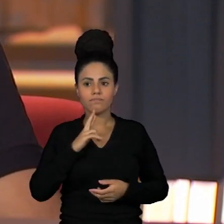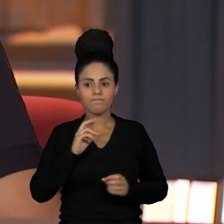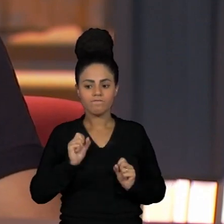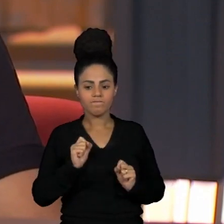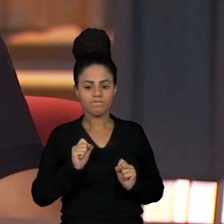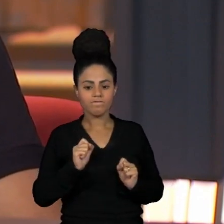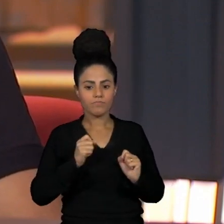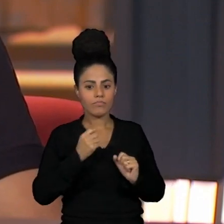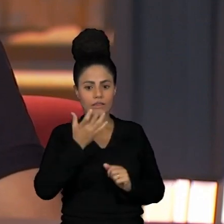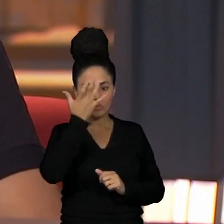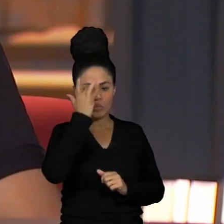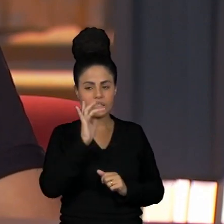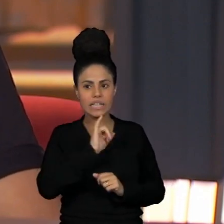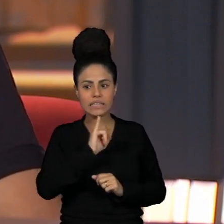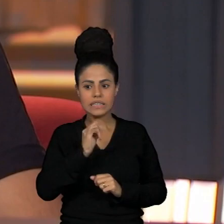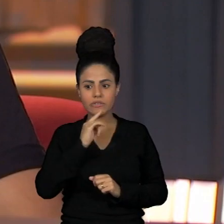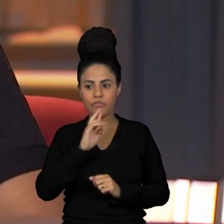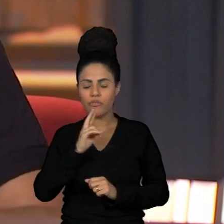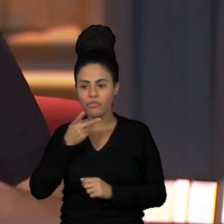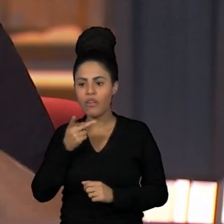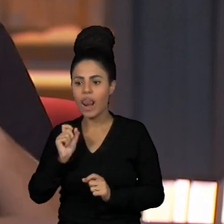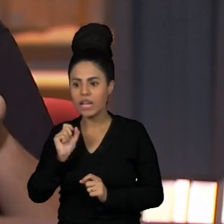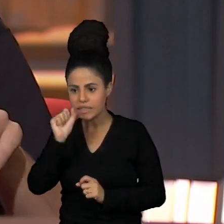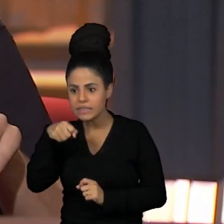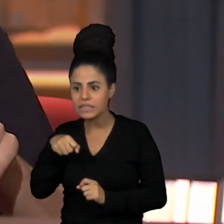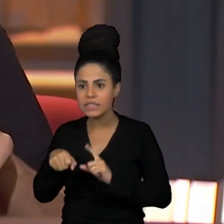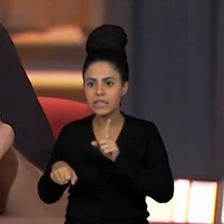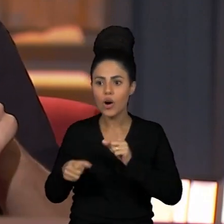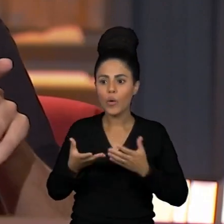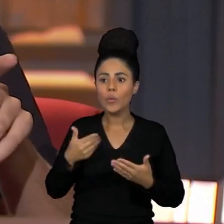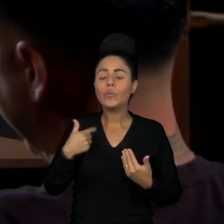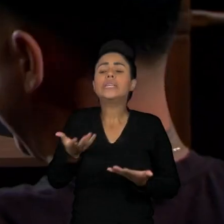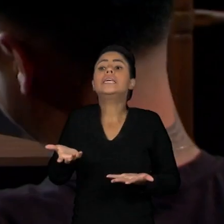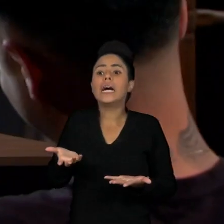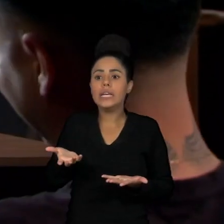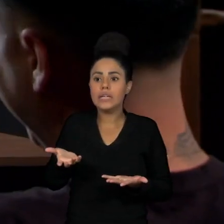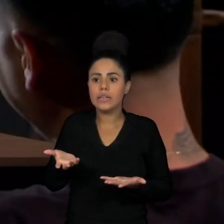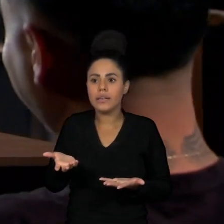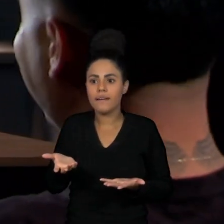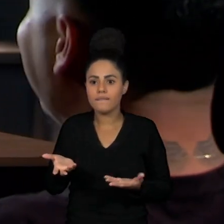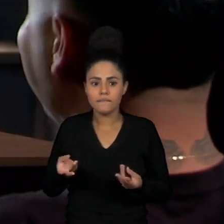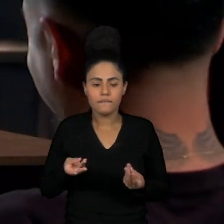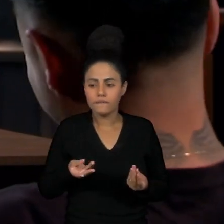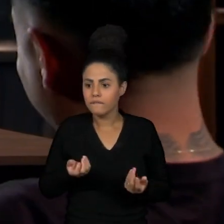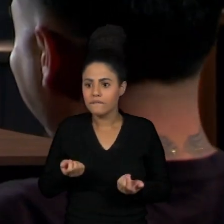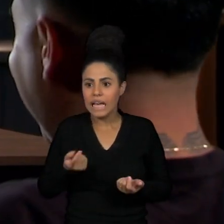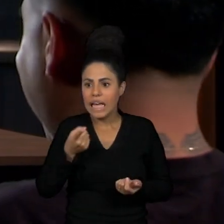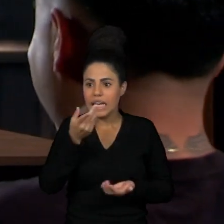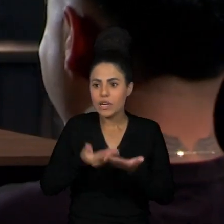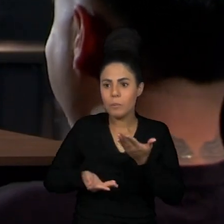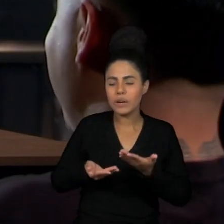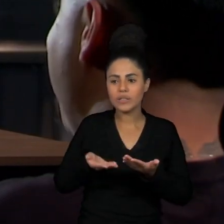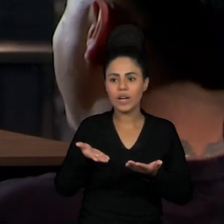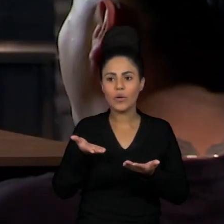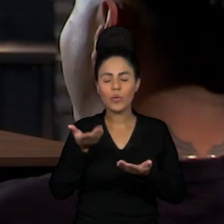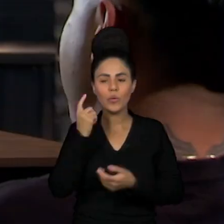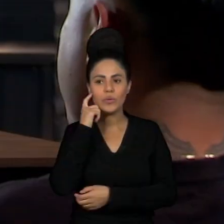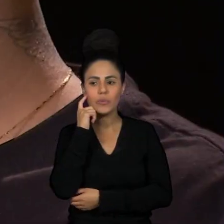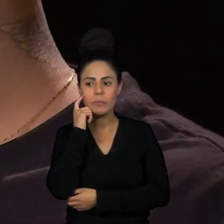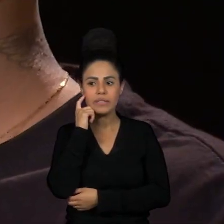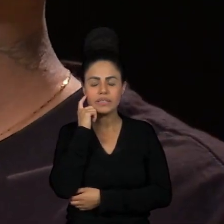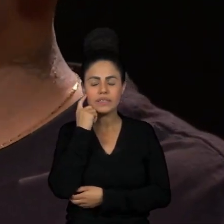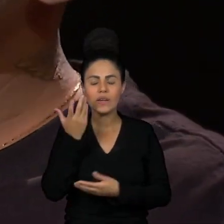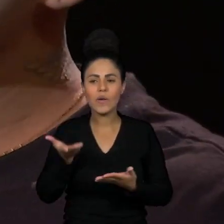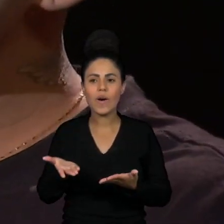Porque eu pensei, se eu falar que eu sou e esse cara perdeu dinheiro... Por causa de mim. Você tá entendendo?